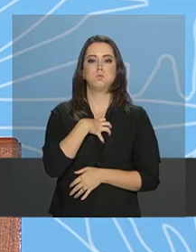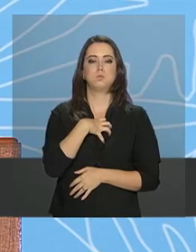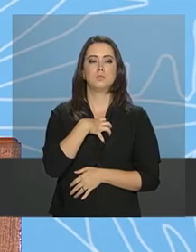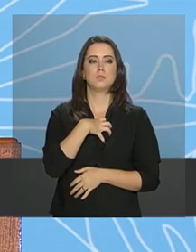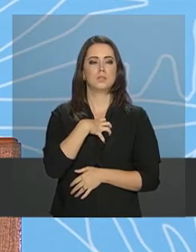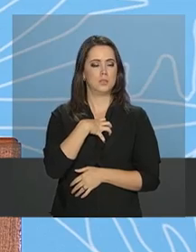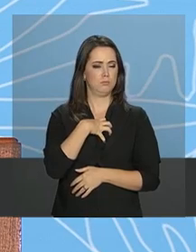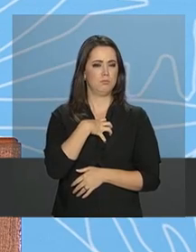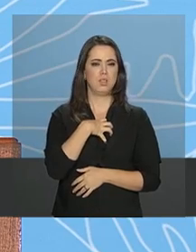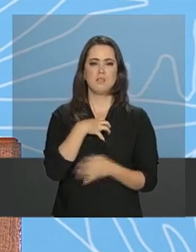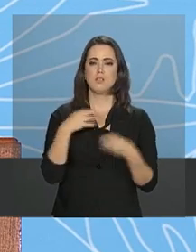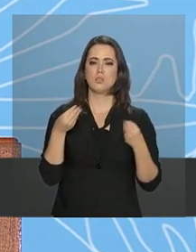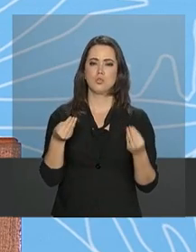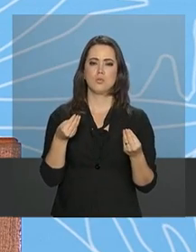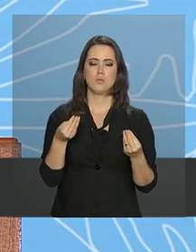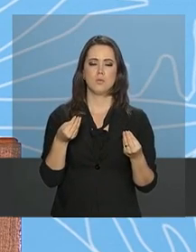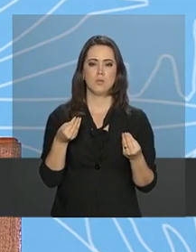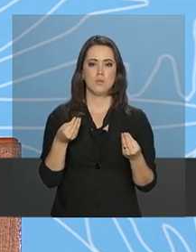você se sente